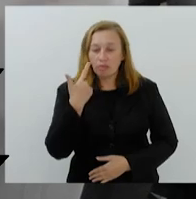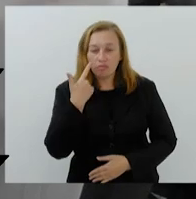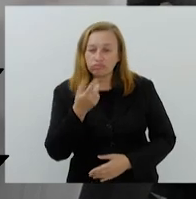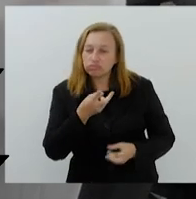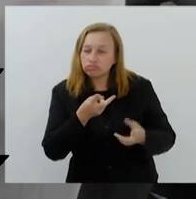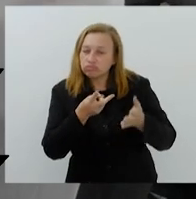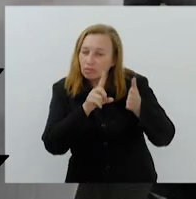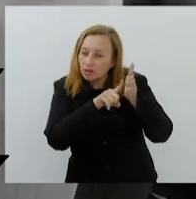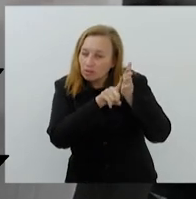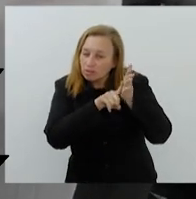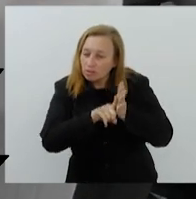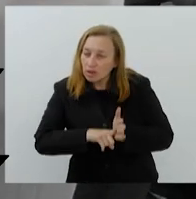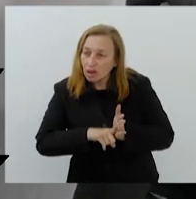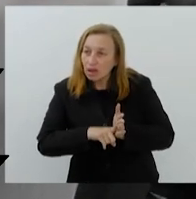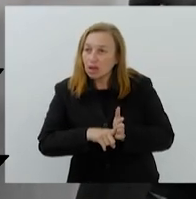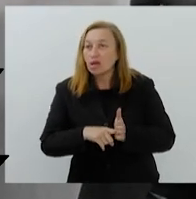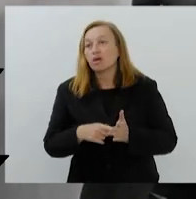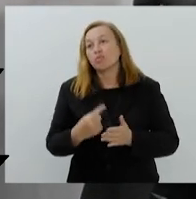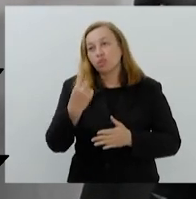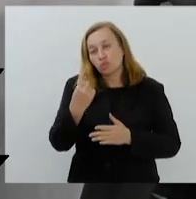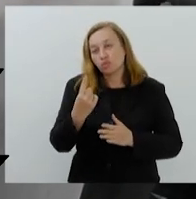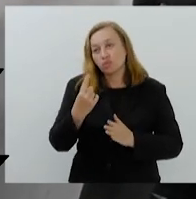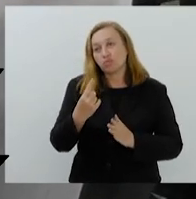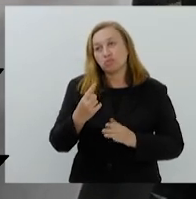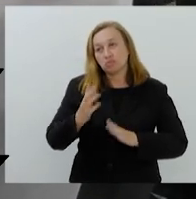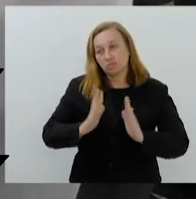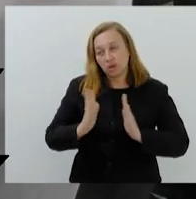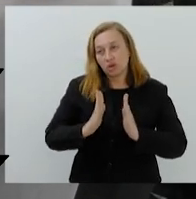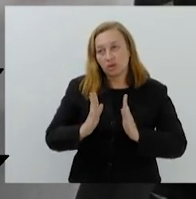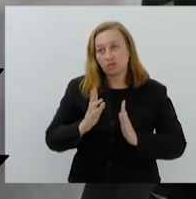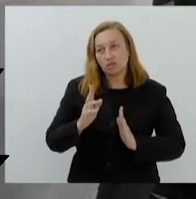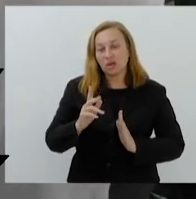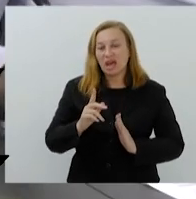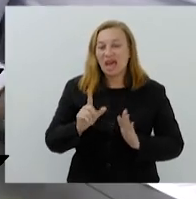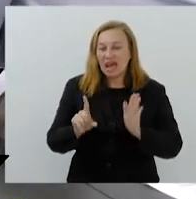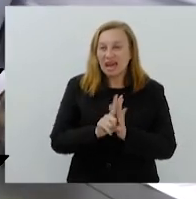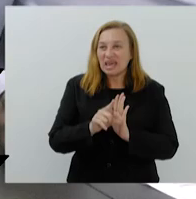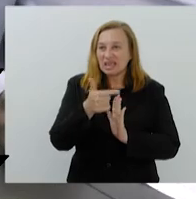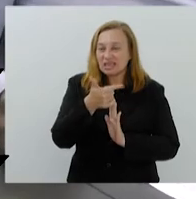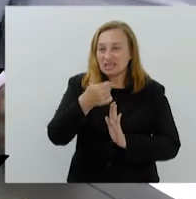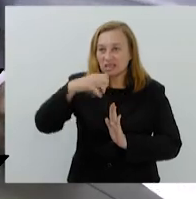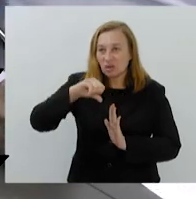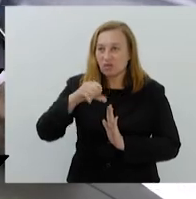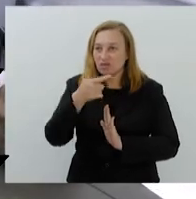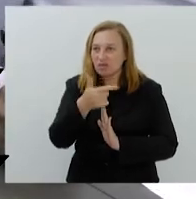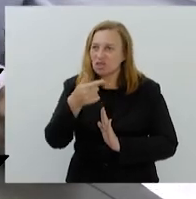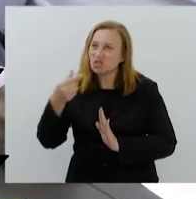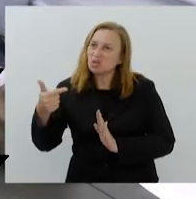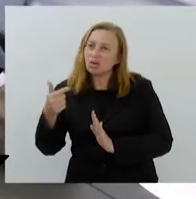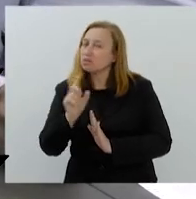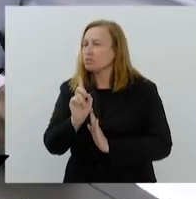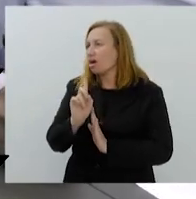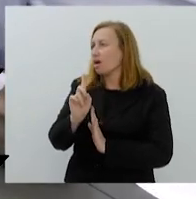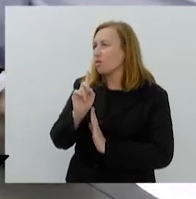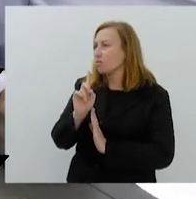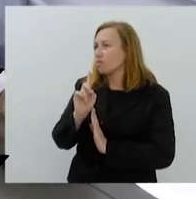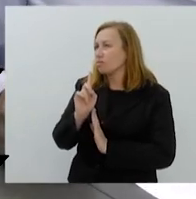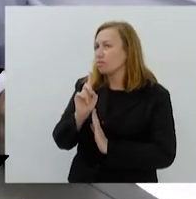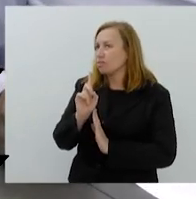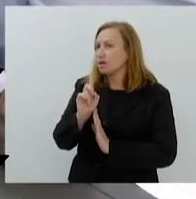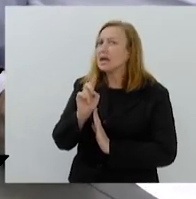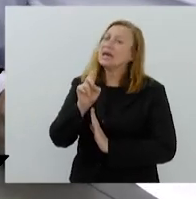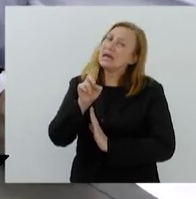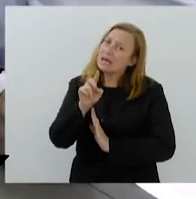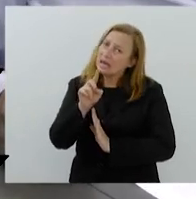Vossa Excelência me conceder por uma sessão, já explico por quê. É a lei 1922? Não, não era essa. Ah, bom, isso